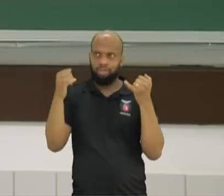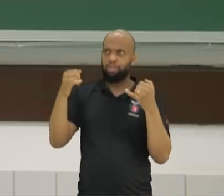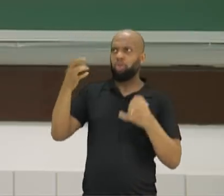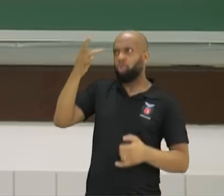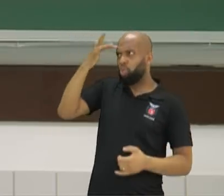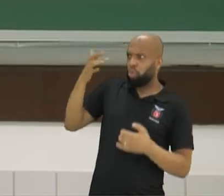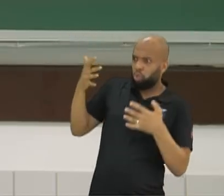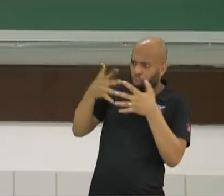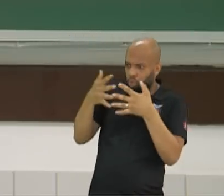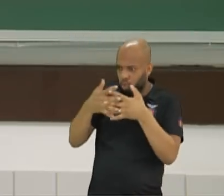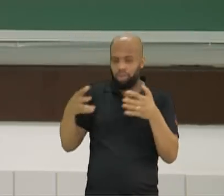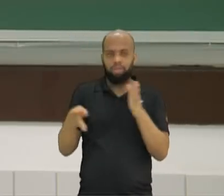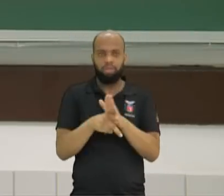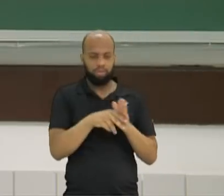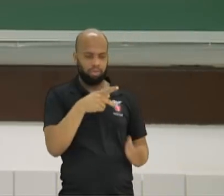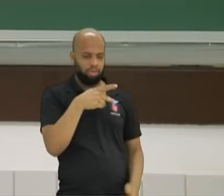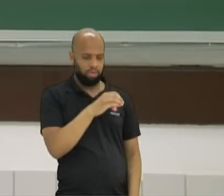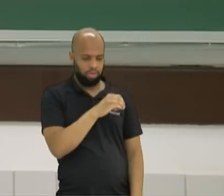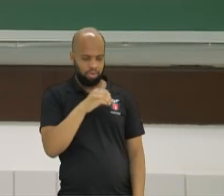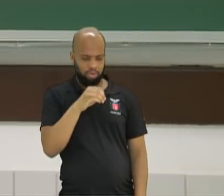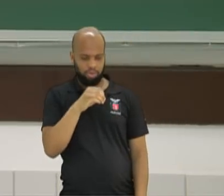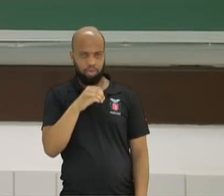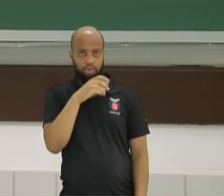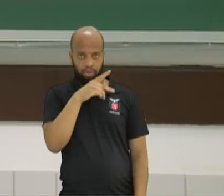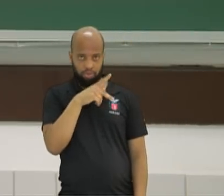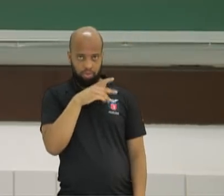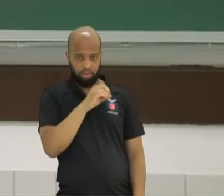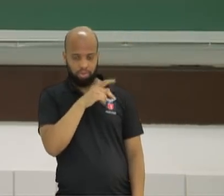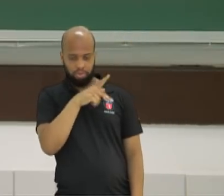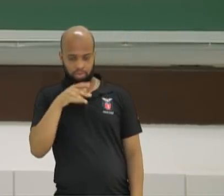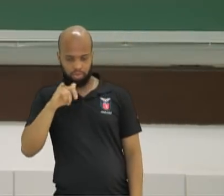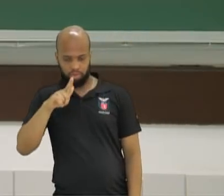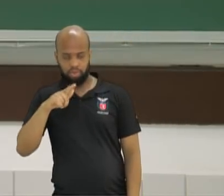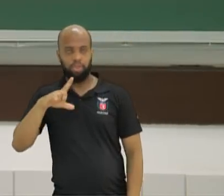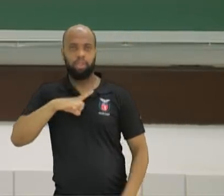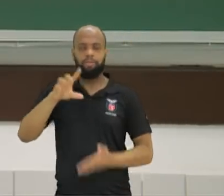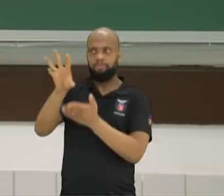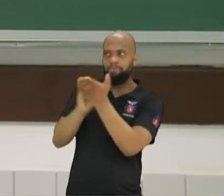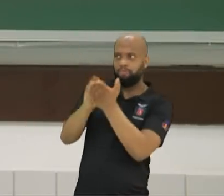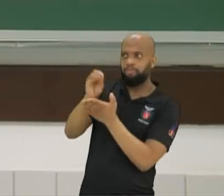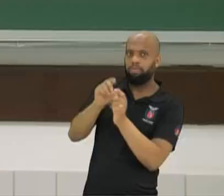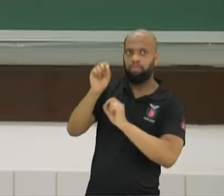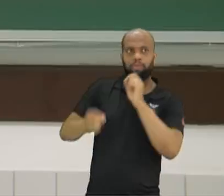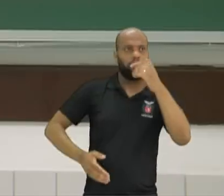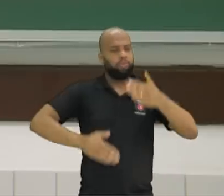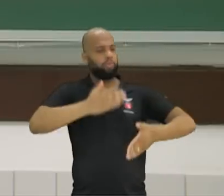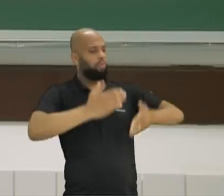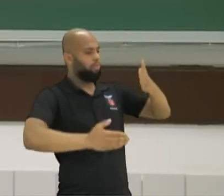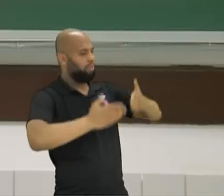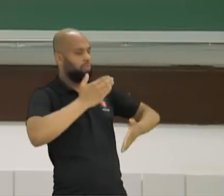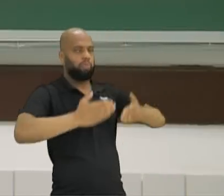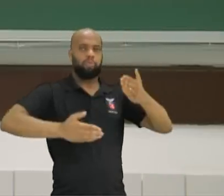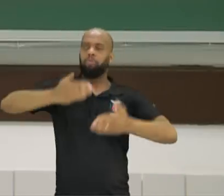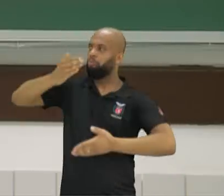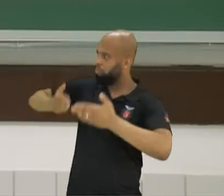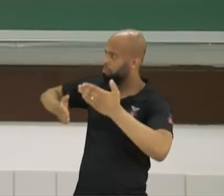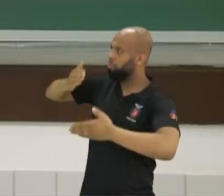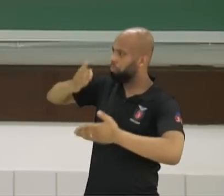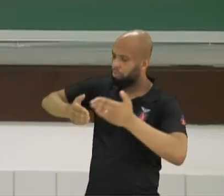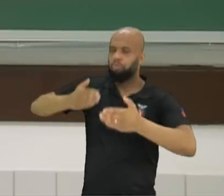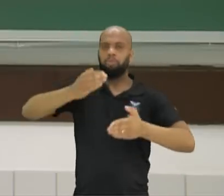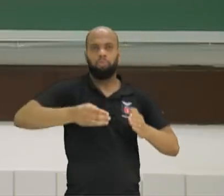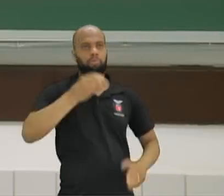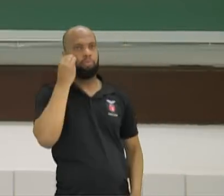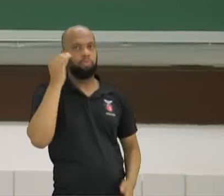com o pop, tá? Onde o dançarino tenta imitar um robô ou um manequim, certo?